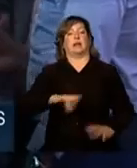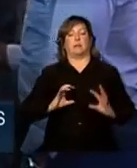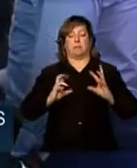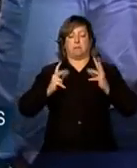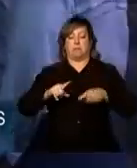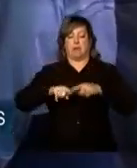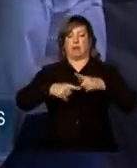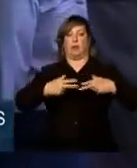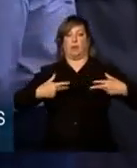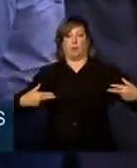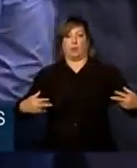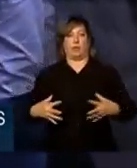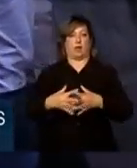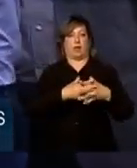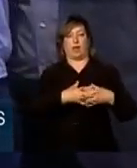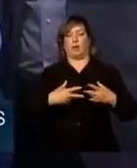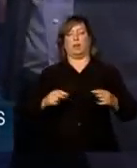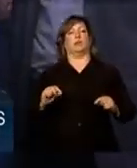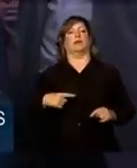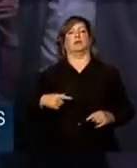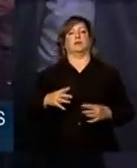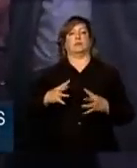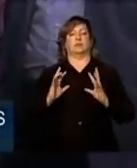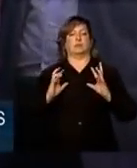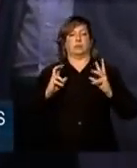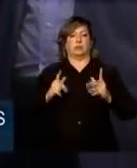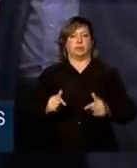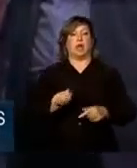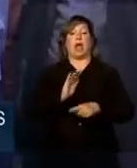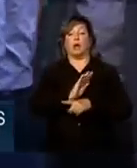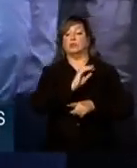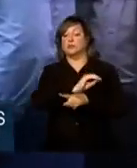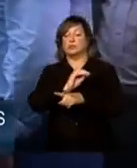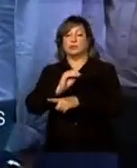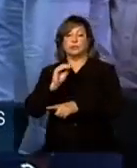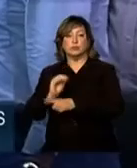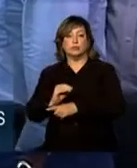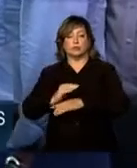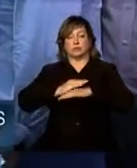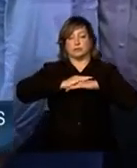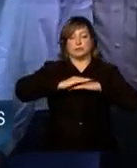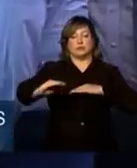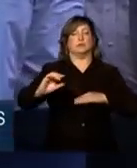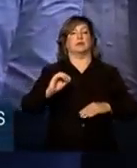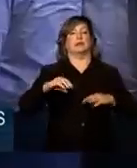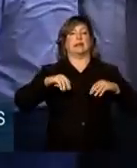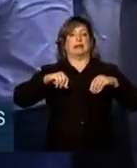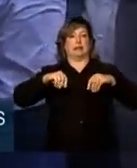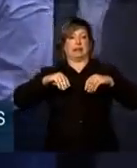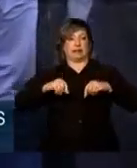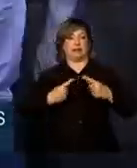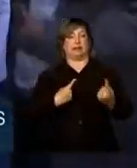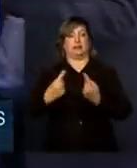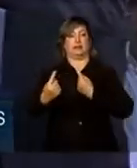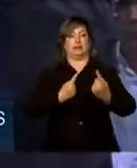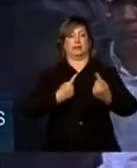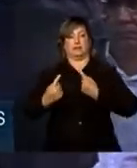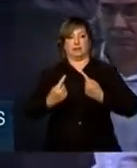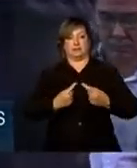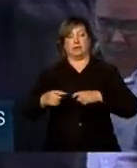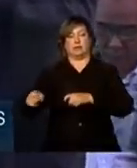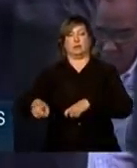ser utilizadas principalmente na recuperação e na manutenção de estradas vicinais, que são aquelas que ligam as